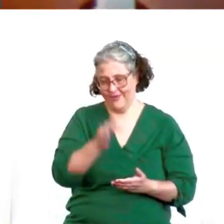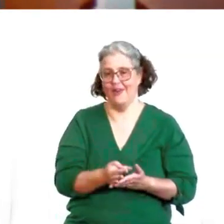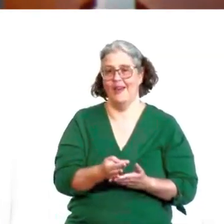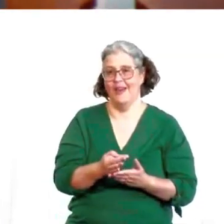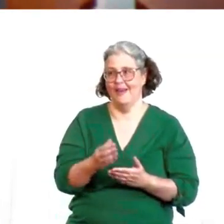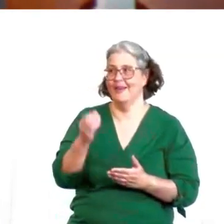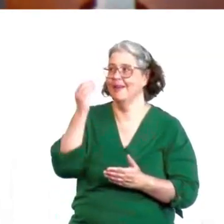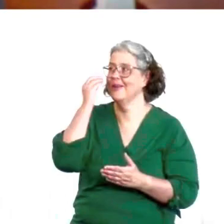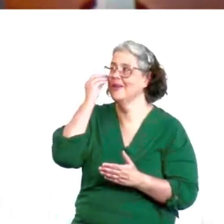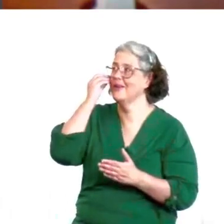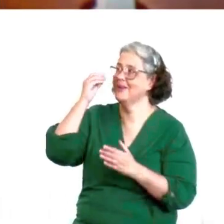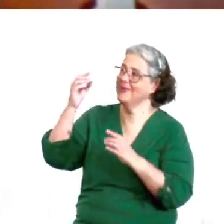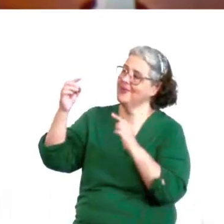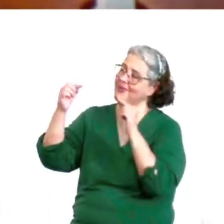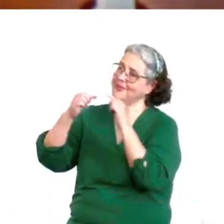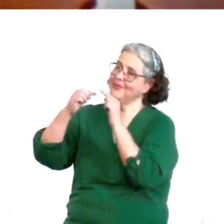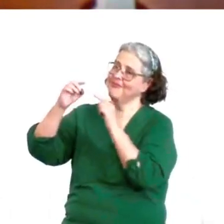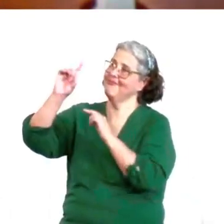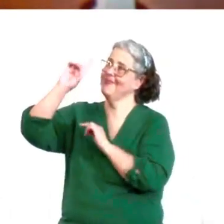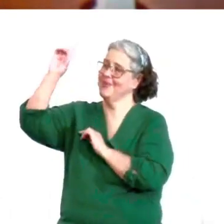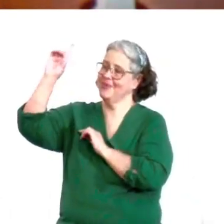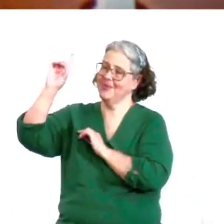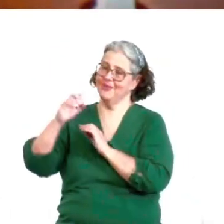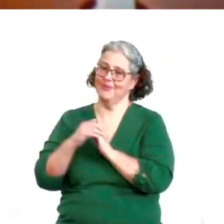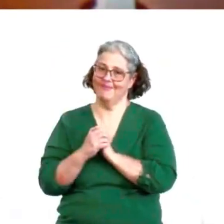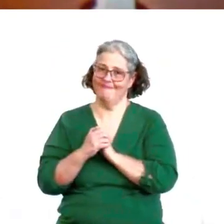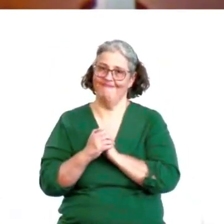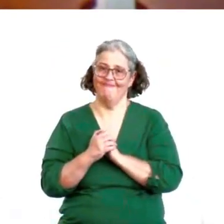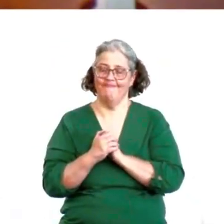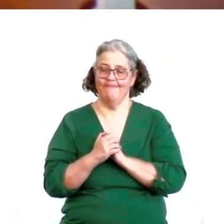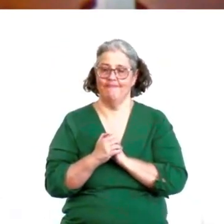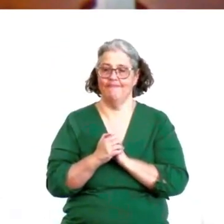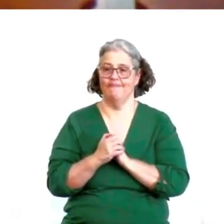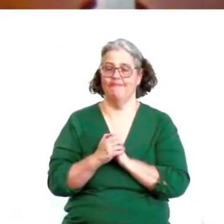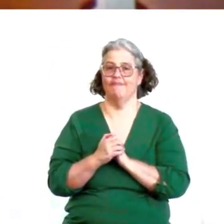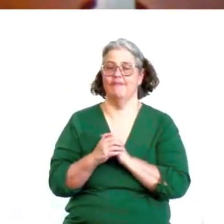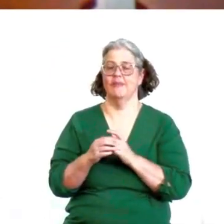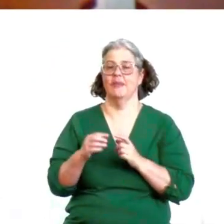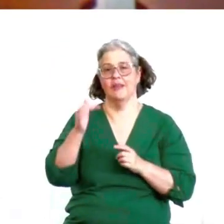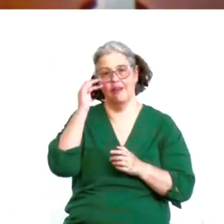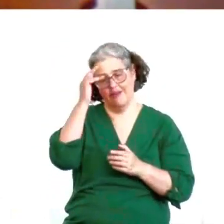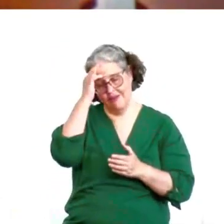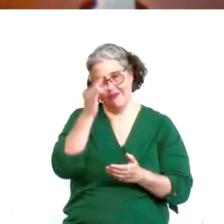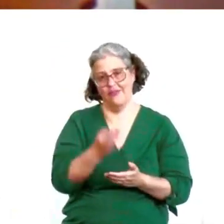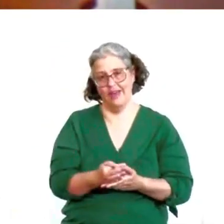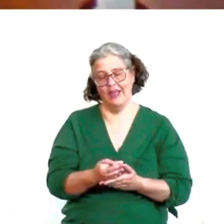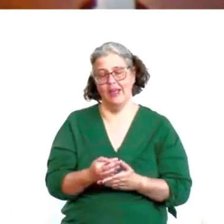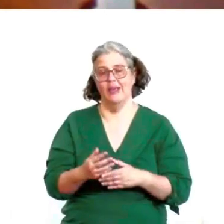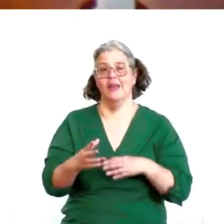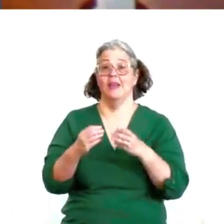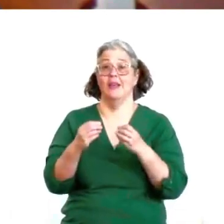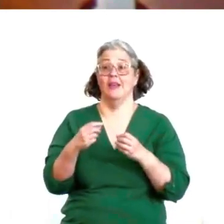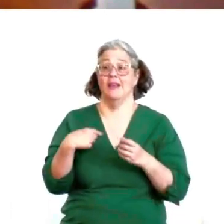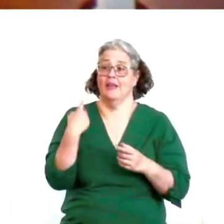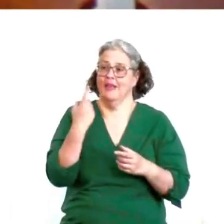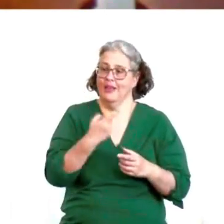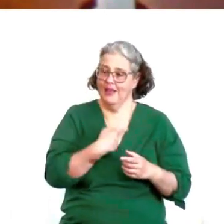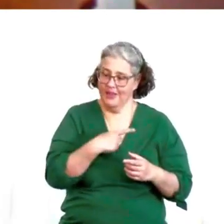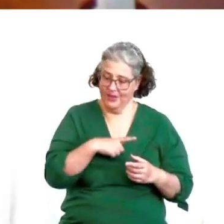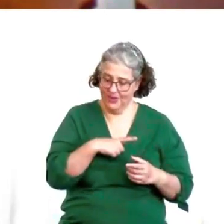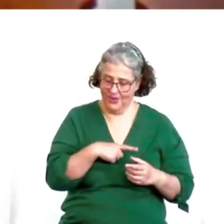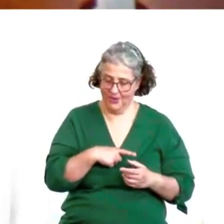por Deus. Uma fé que muitas vezes em nós, por pequenas